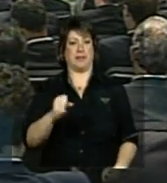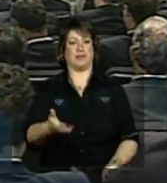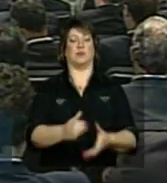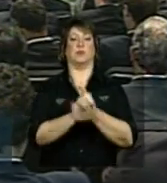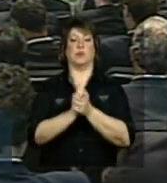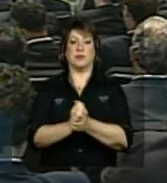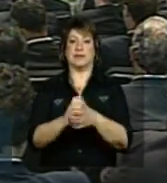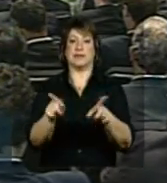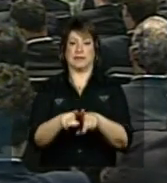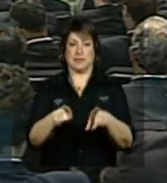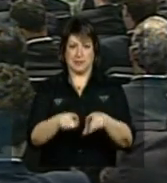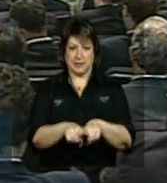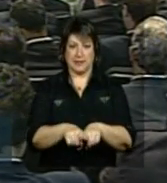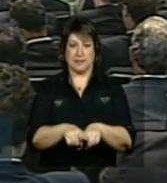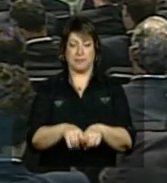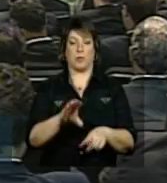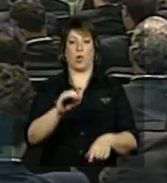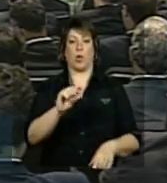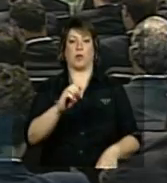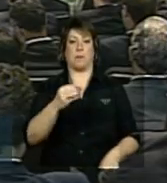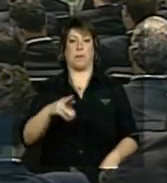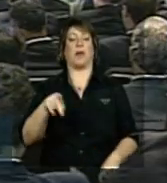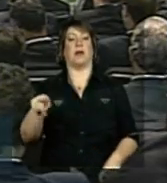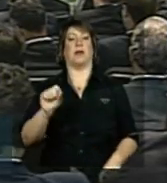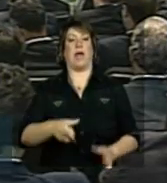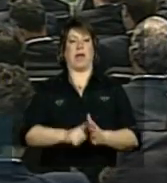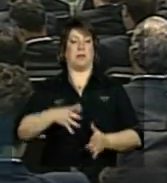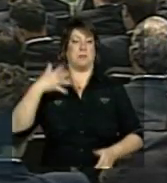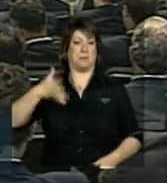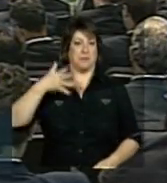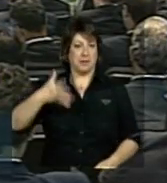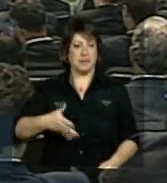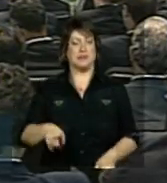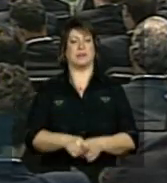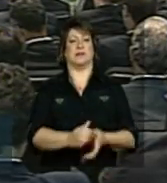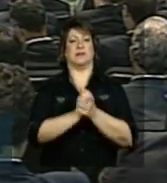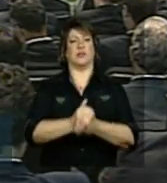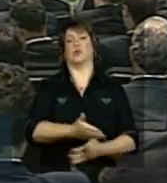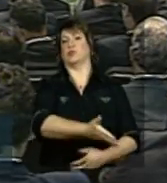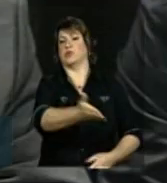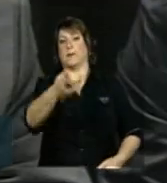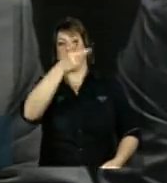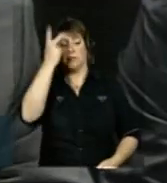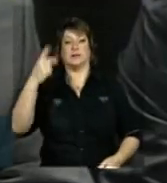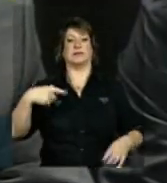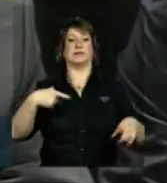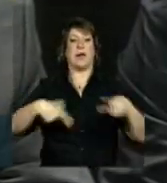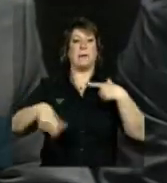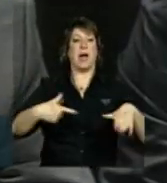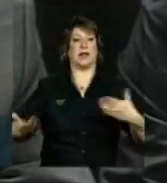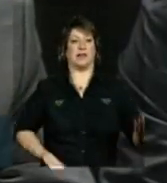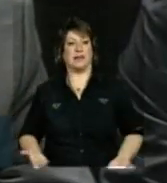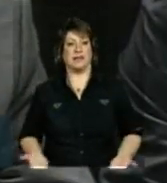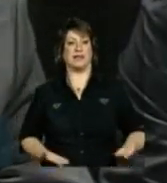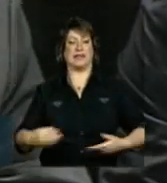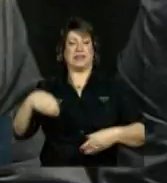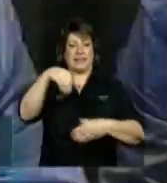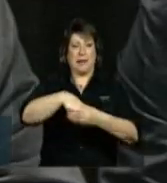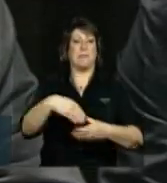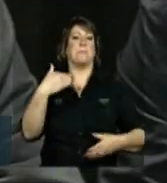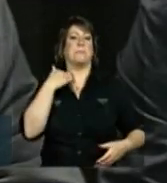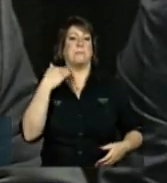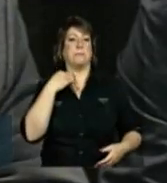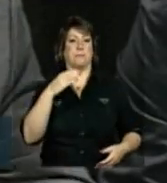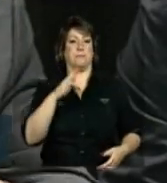cumprimentar também o senhor Osmar Dias, em nome de quem eu cumprimento todos os empregados do Banco do Brasil, os